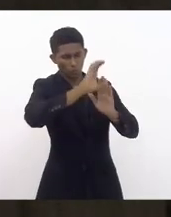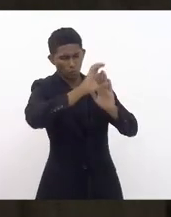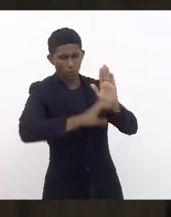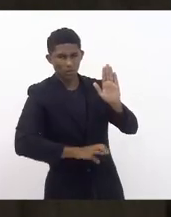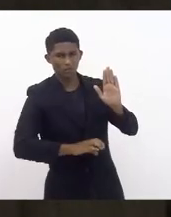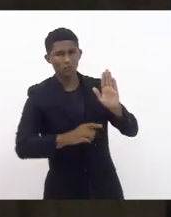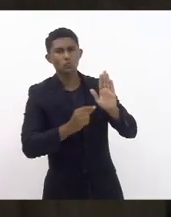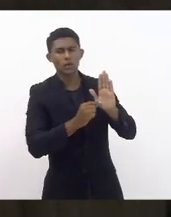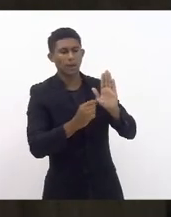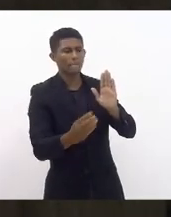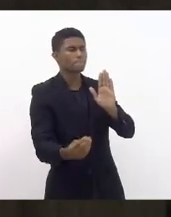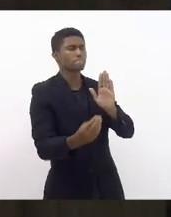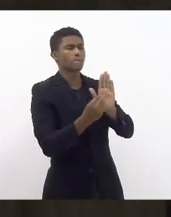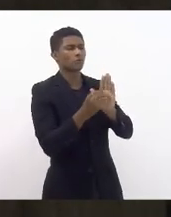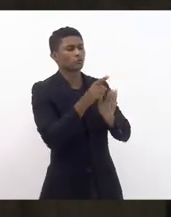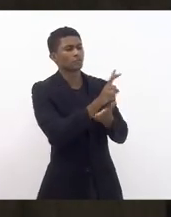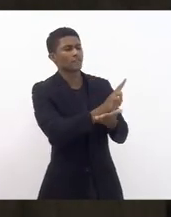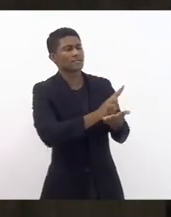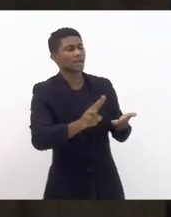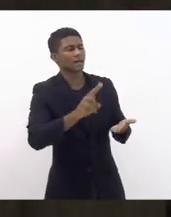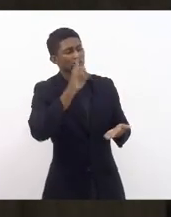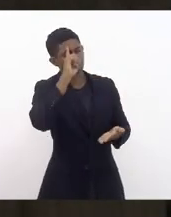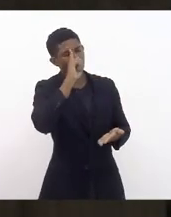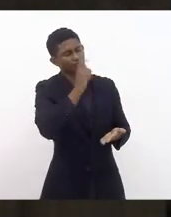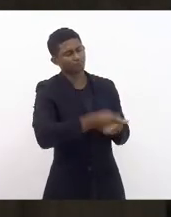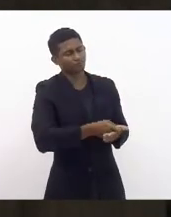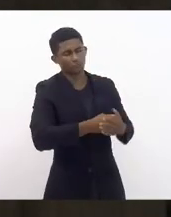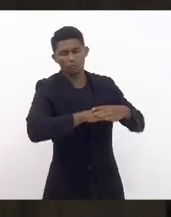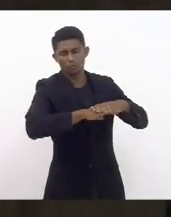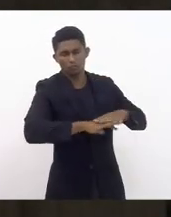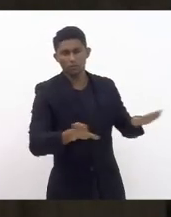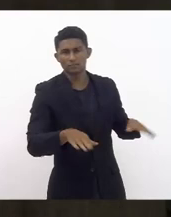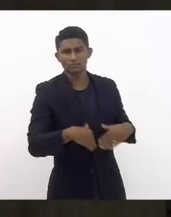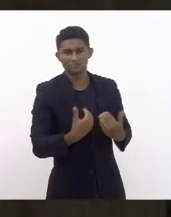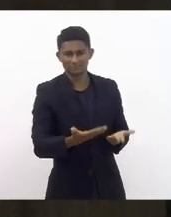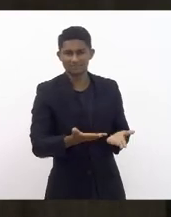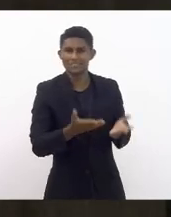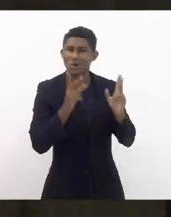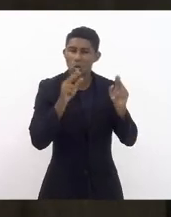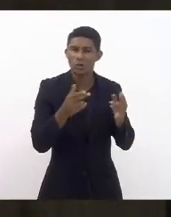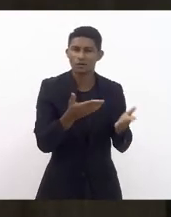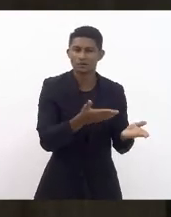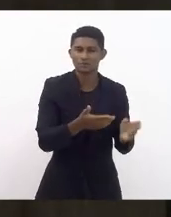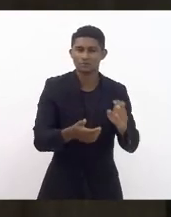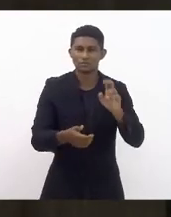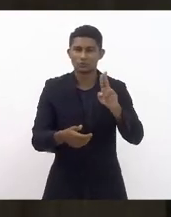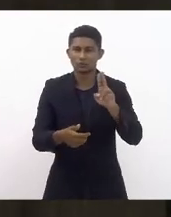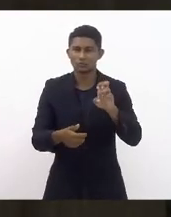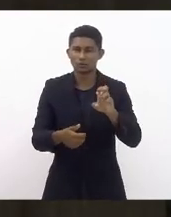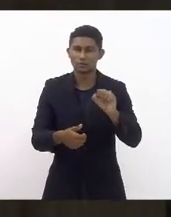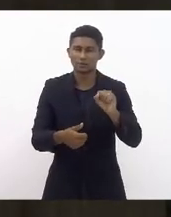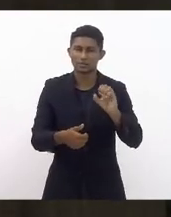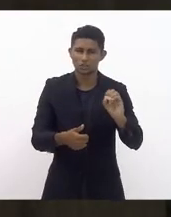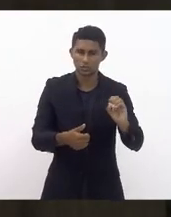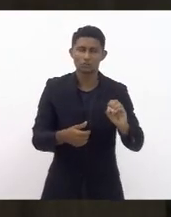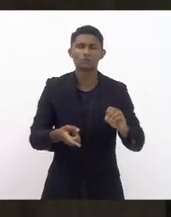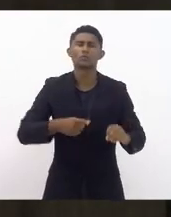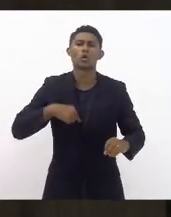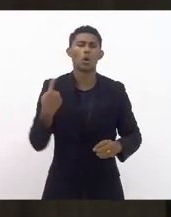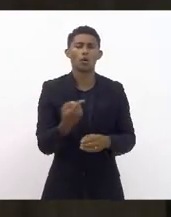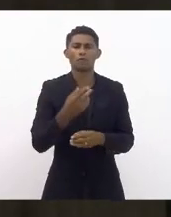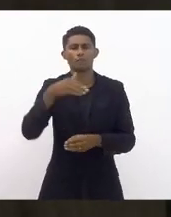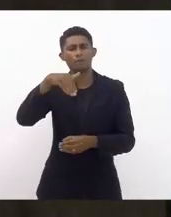a extinção de uma universidade como a nossa querida UESO,